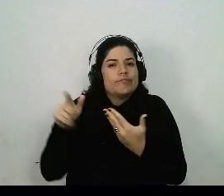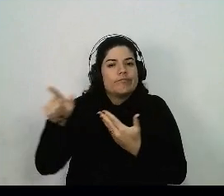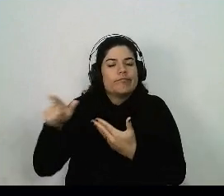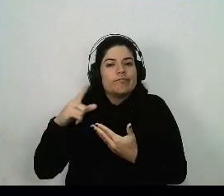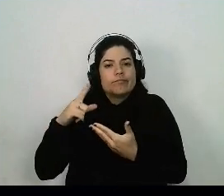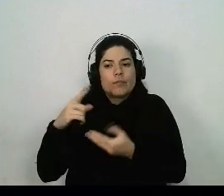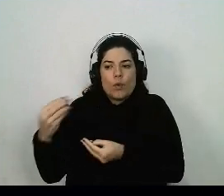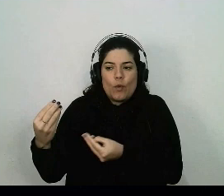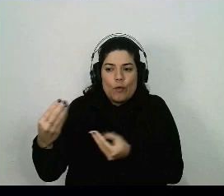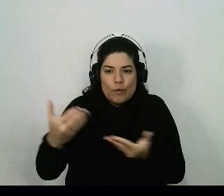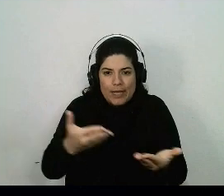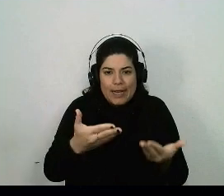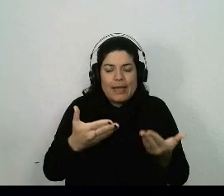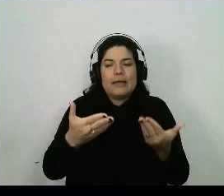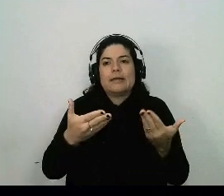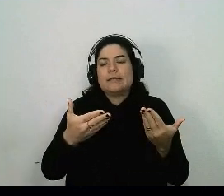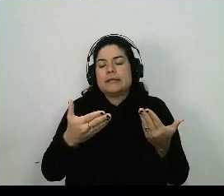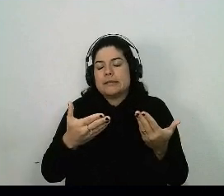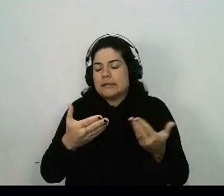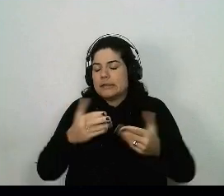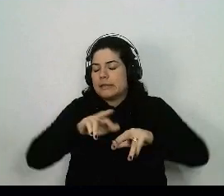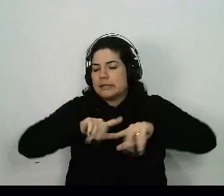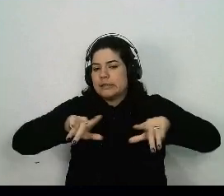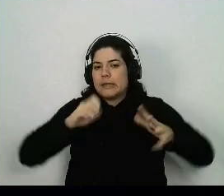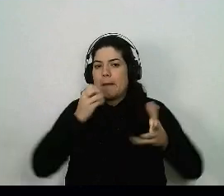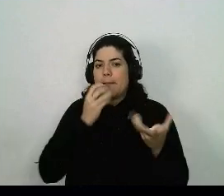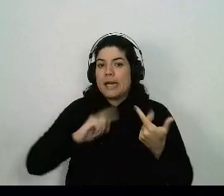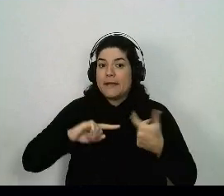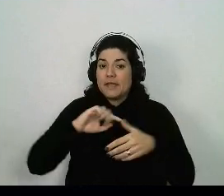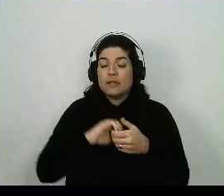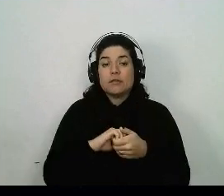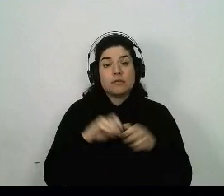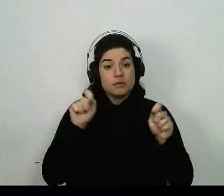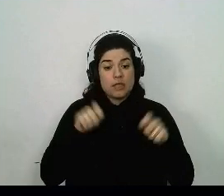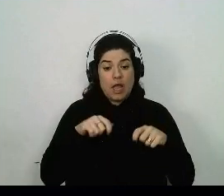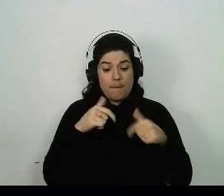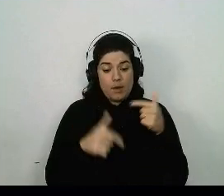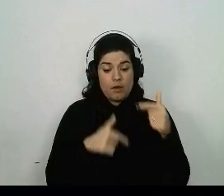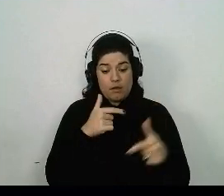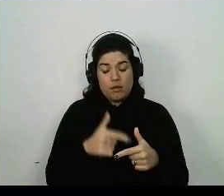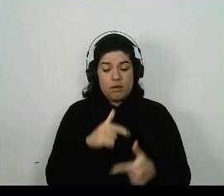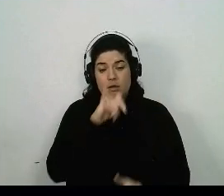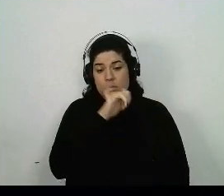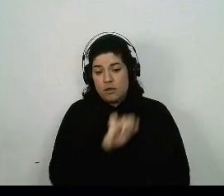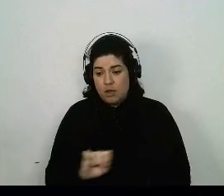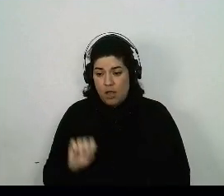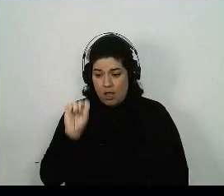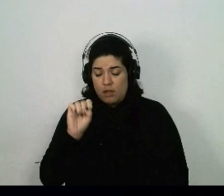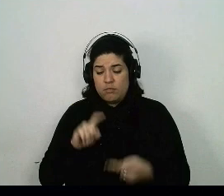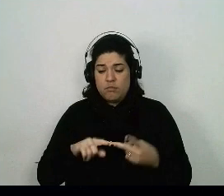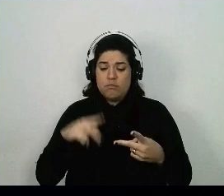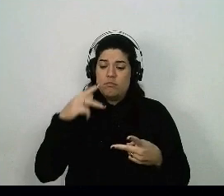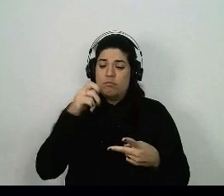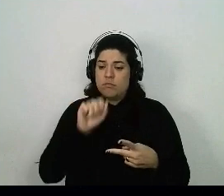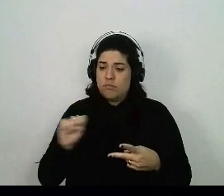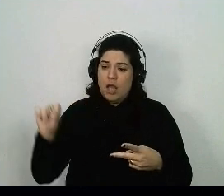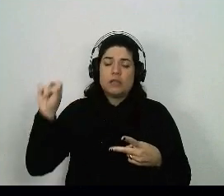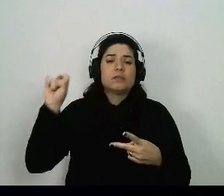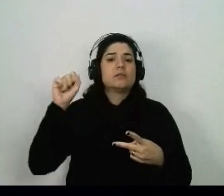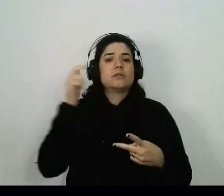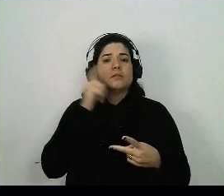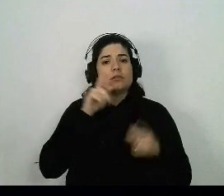instâncias, benefícios, uma série de coisas, mover serviços de IaaS para PaaS, e dado o cenário, ter esse tipo de